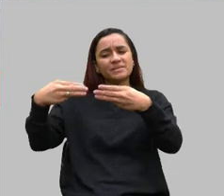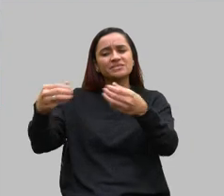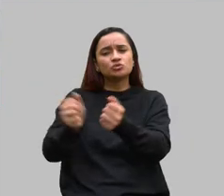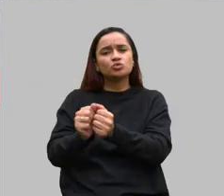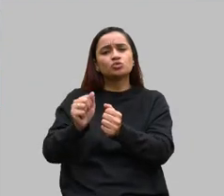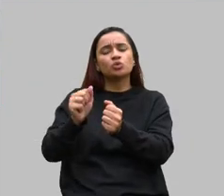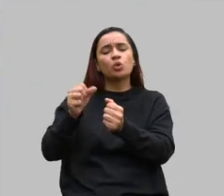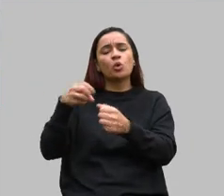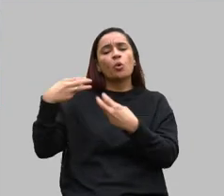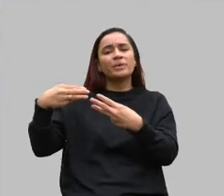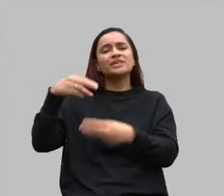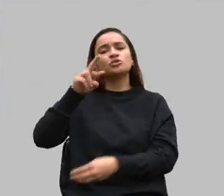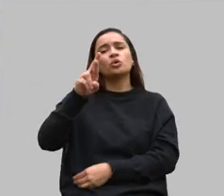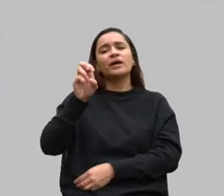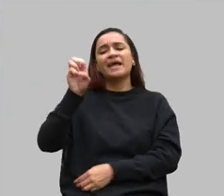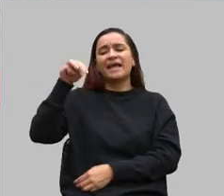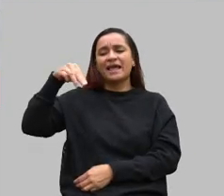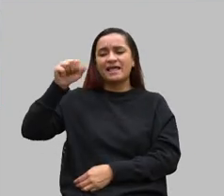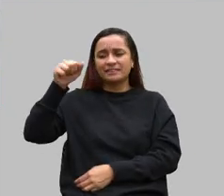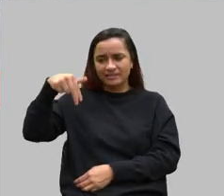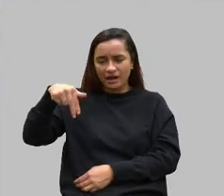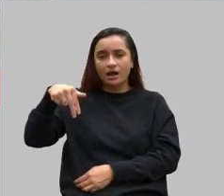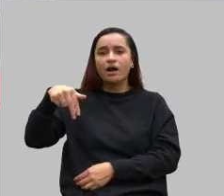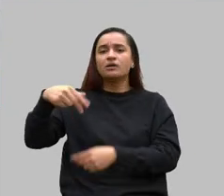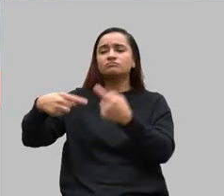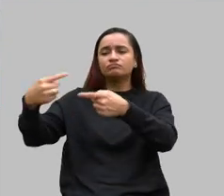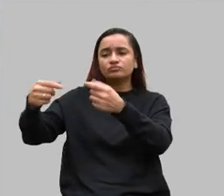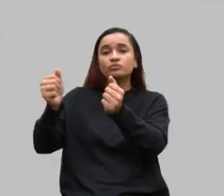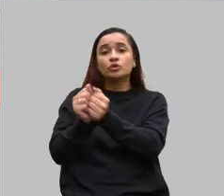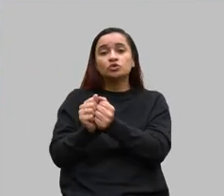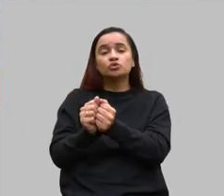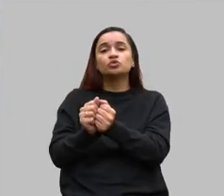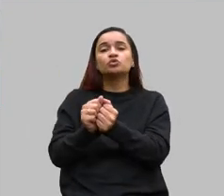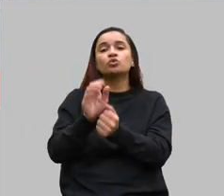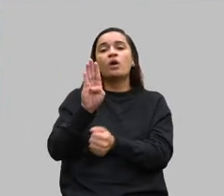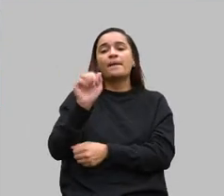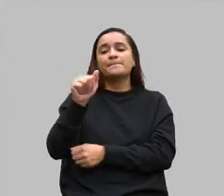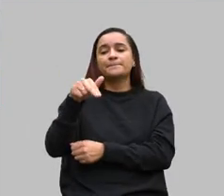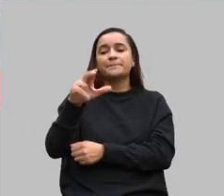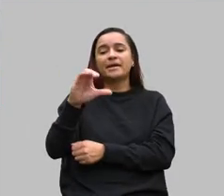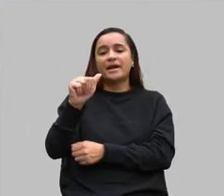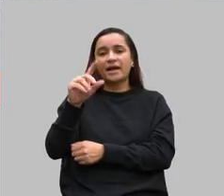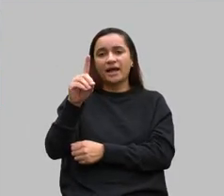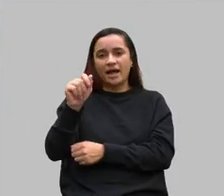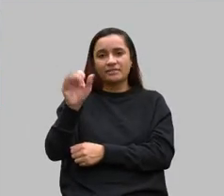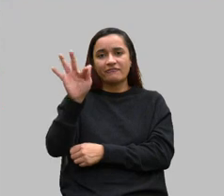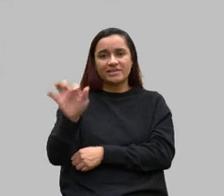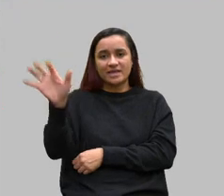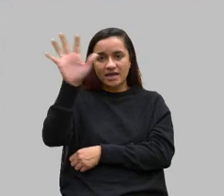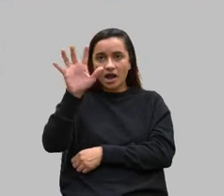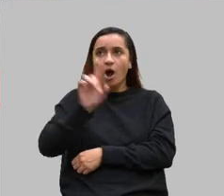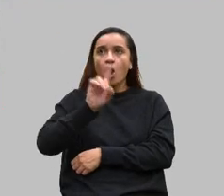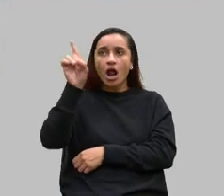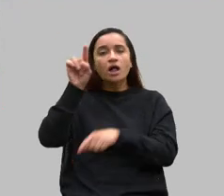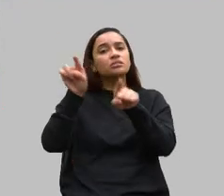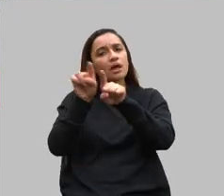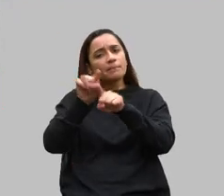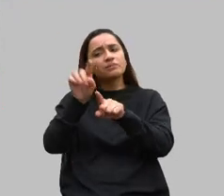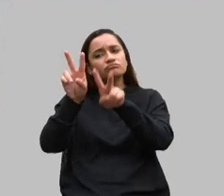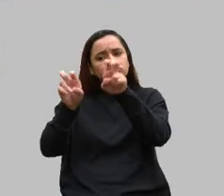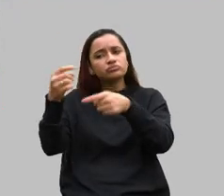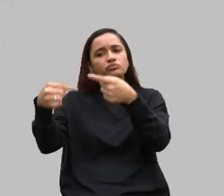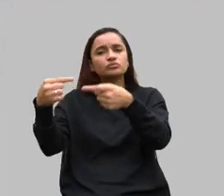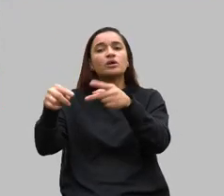dos transportes junto com a bancada Federal tive o prazer de ter a presença lá da delegada ion do deputado p para tratar da pauta